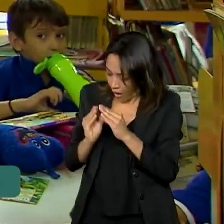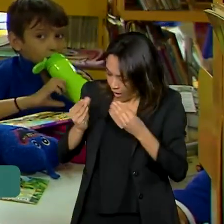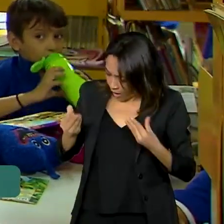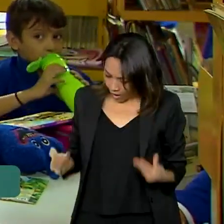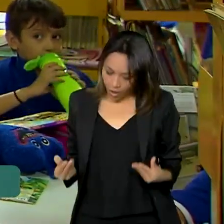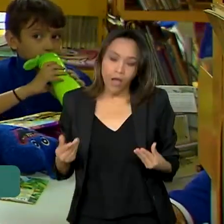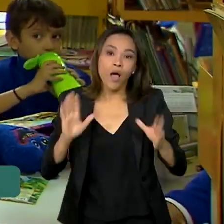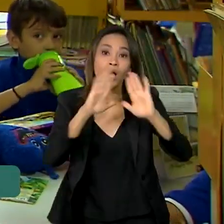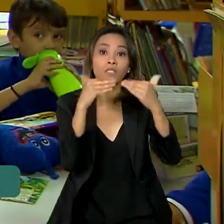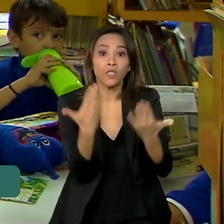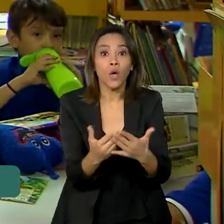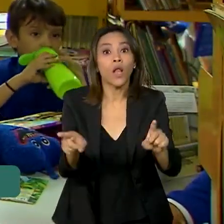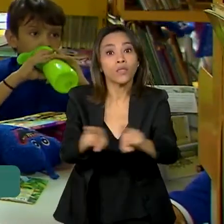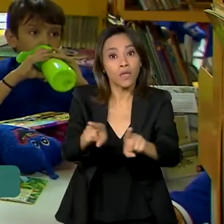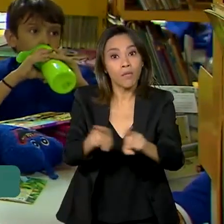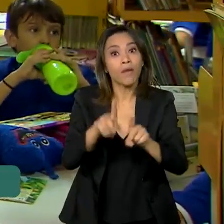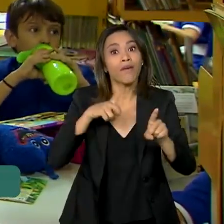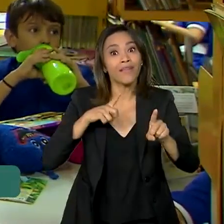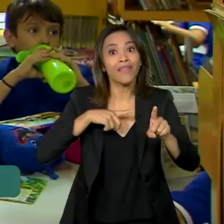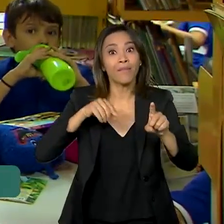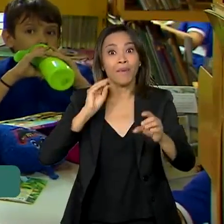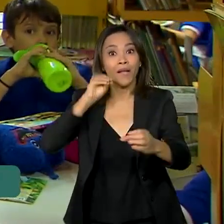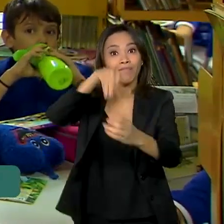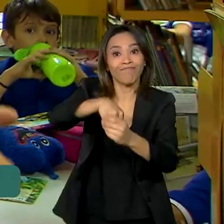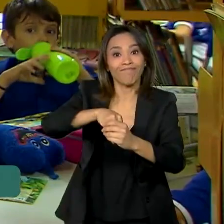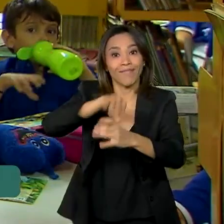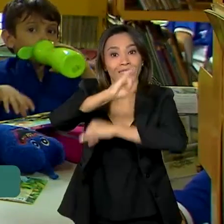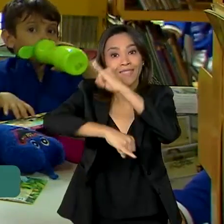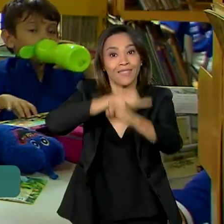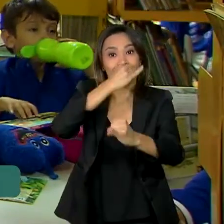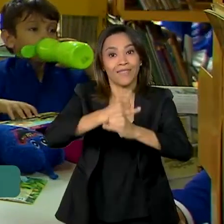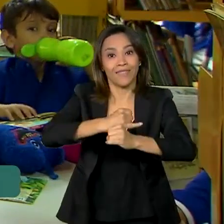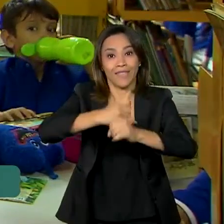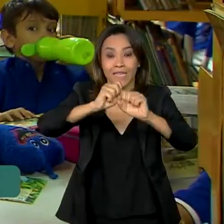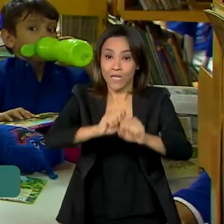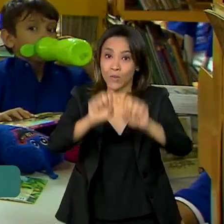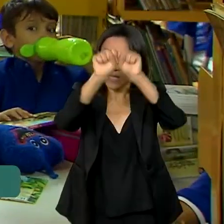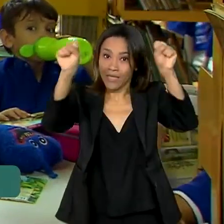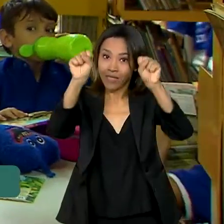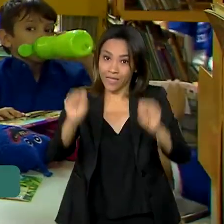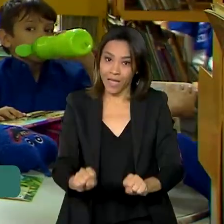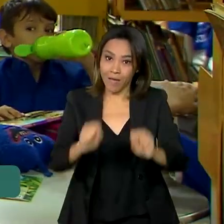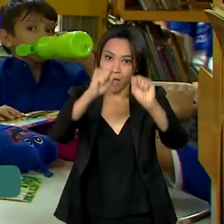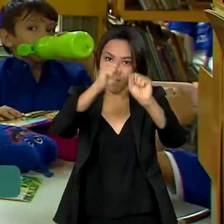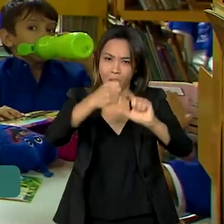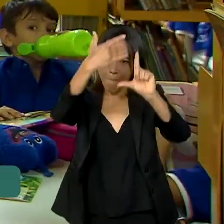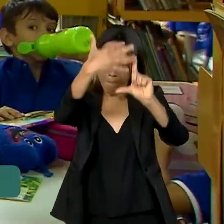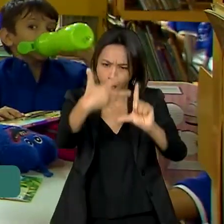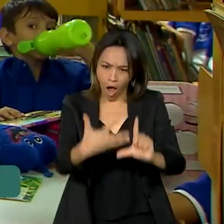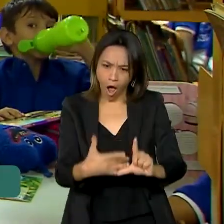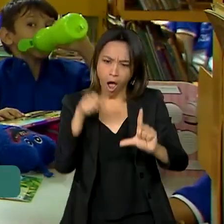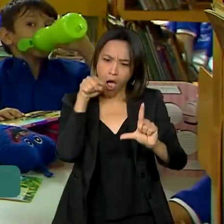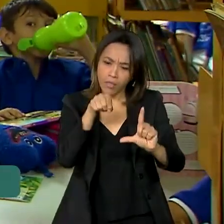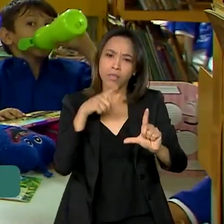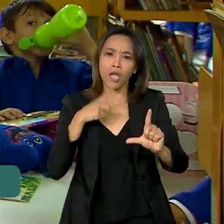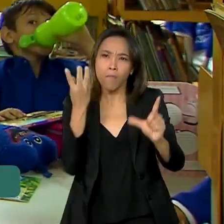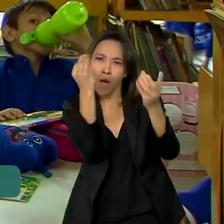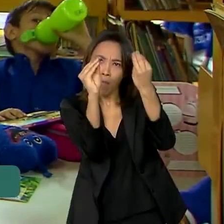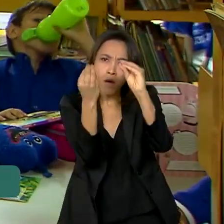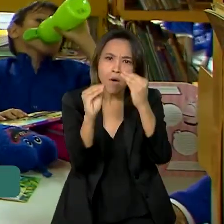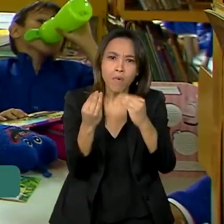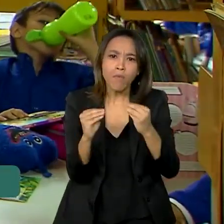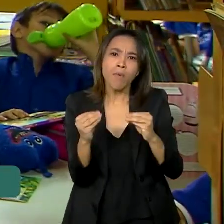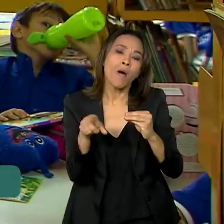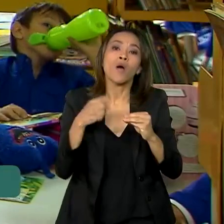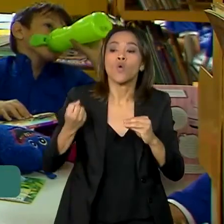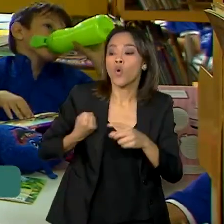vão funcionar em rede pela internet. Pelo novo sistema, haverá um acervo mínimo de livros com base no